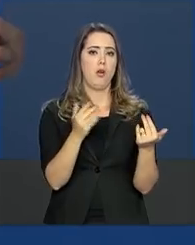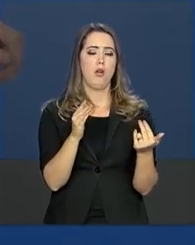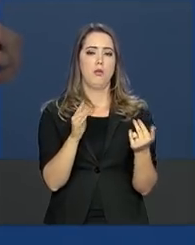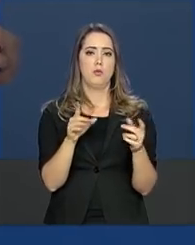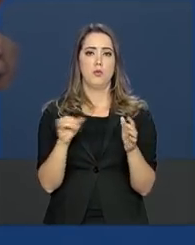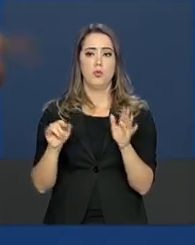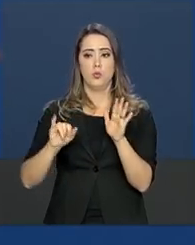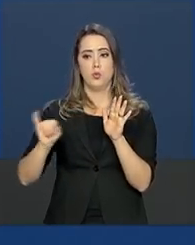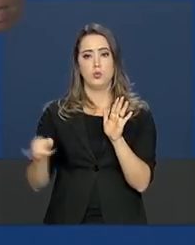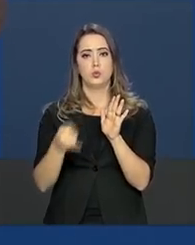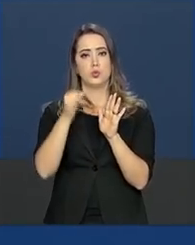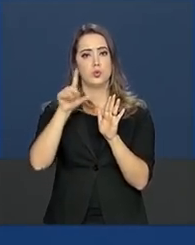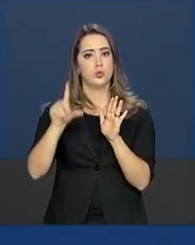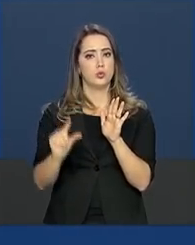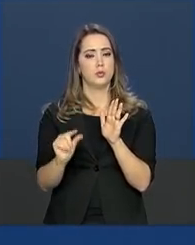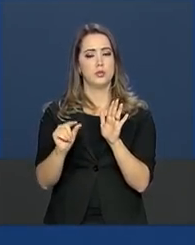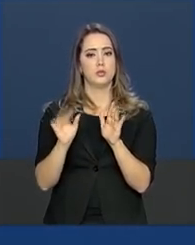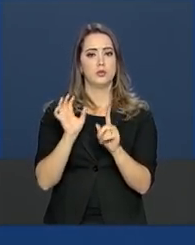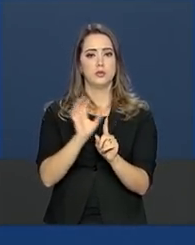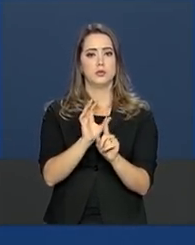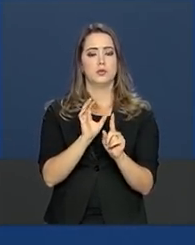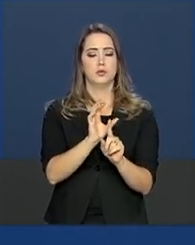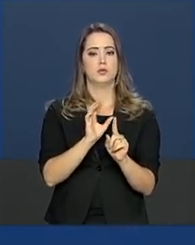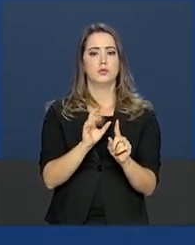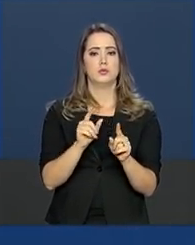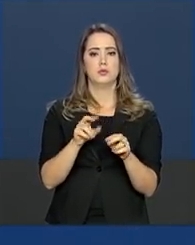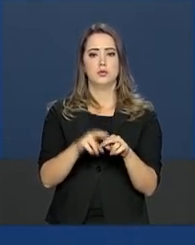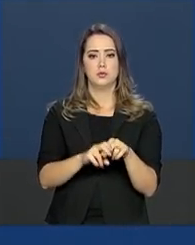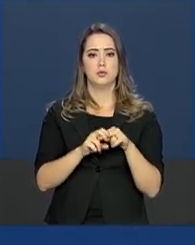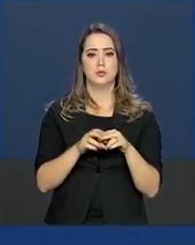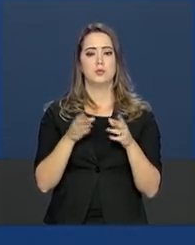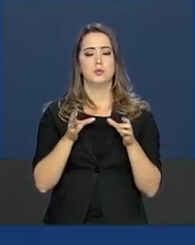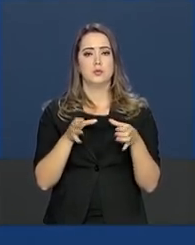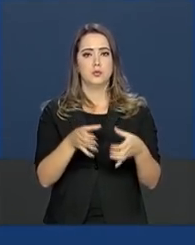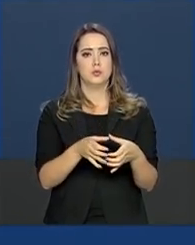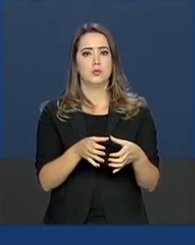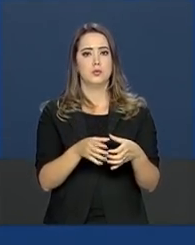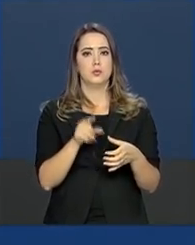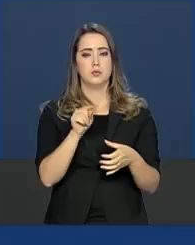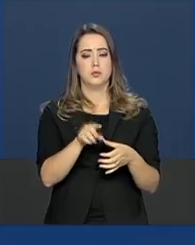queda dos juros vai repercutir, inclusive,